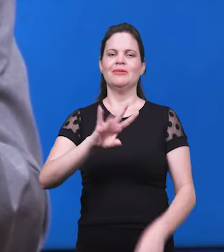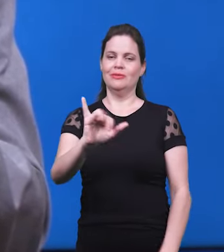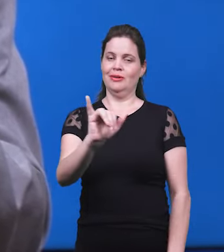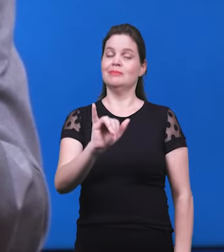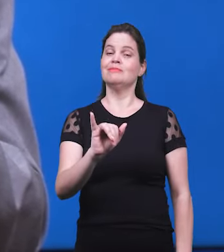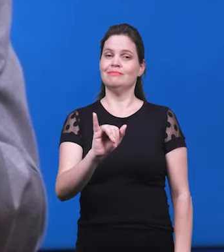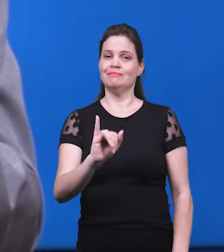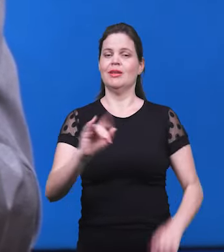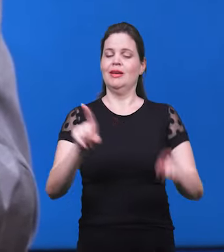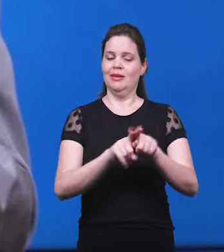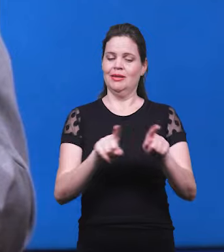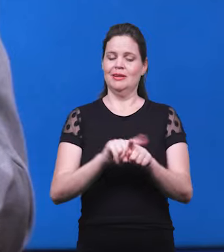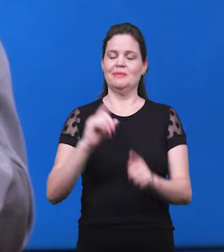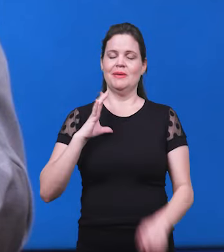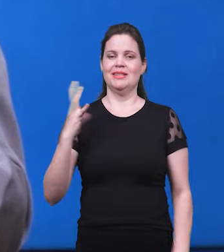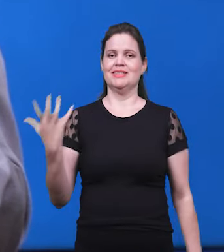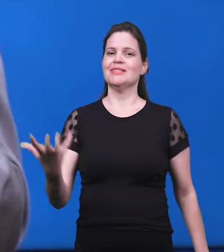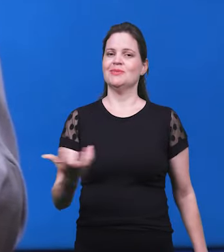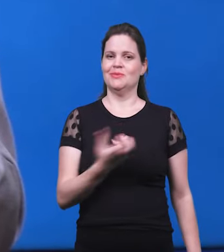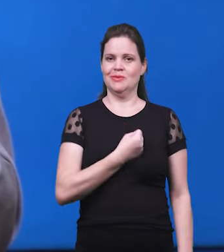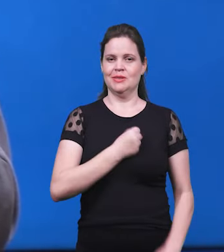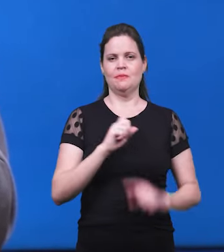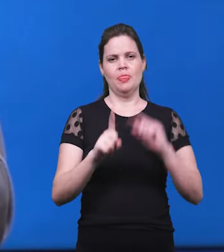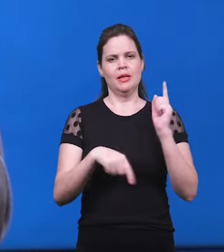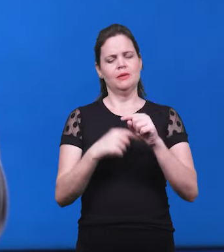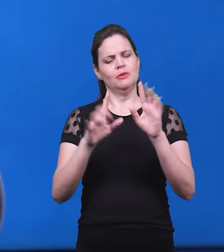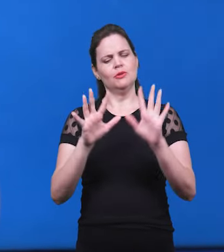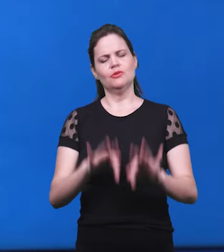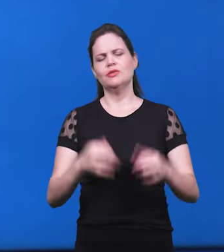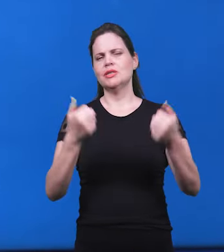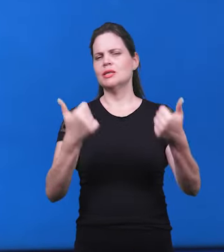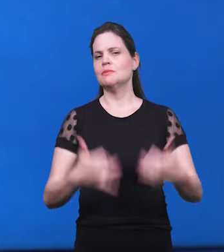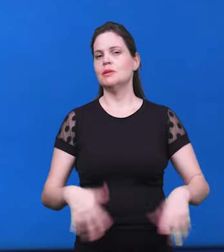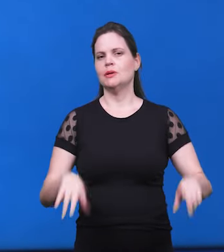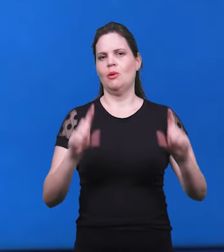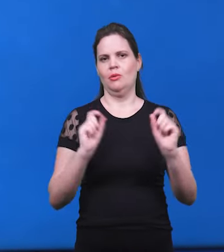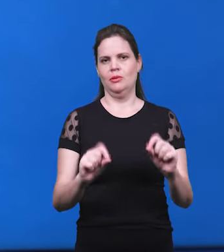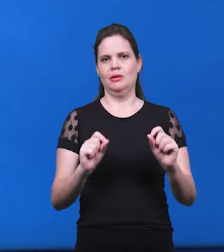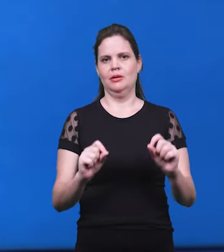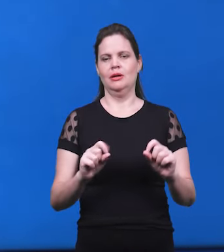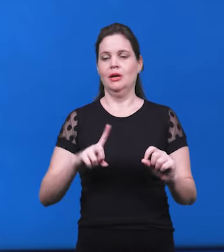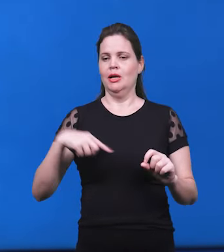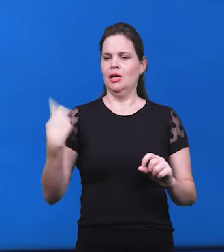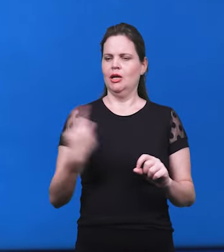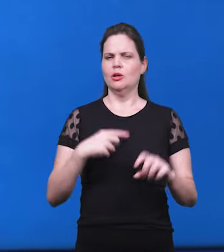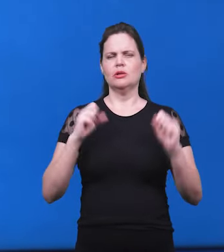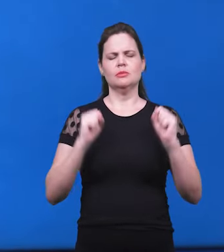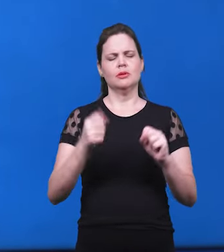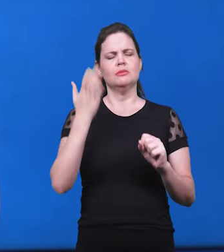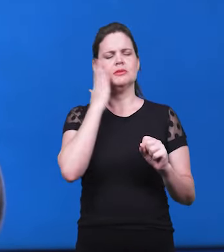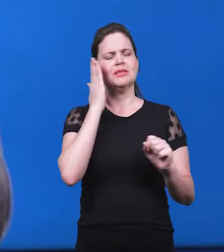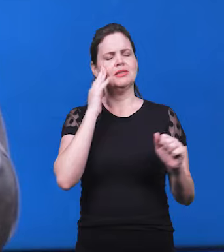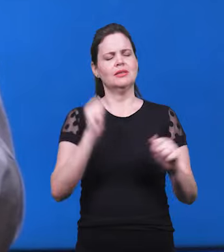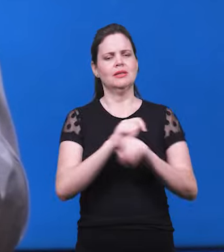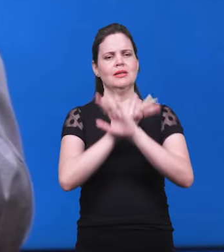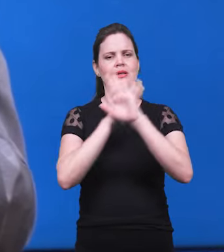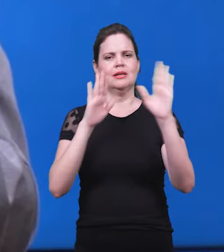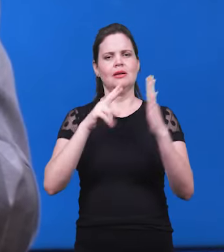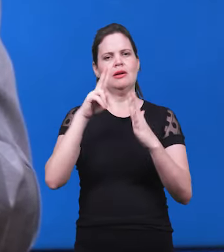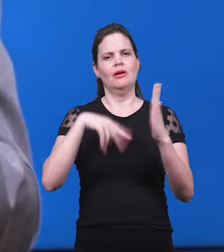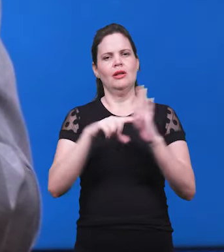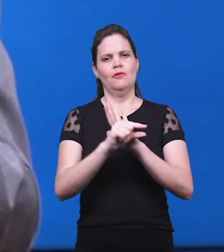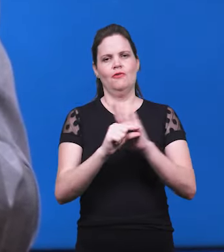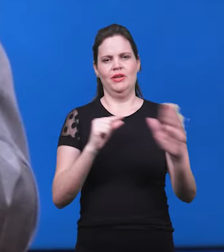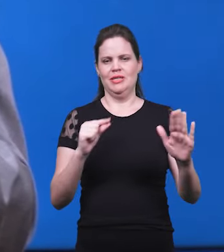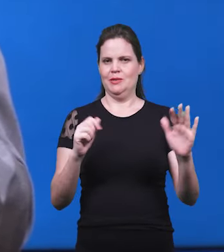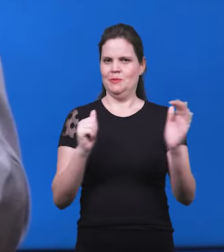a salvação do homem. Depois ele terminou dizendo, e assim é isto que podemos entender ao ler estes